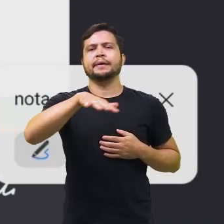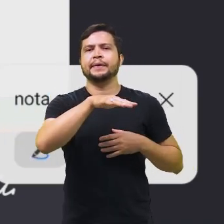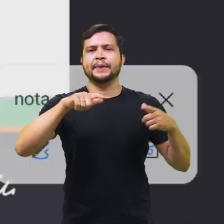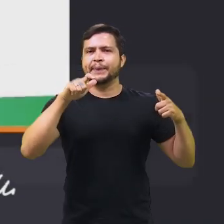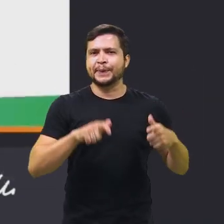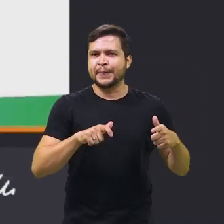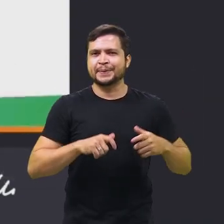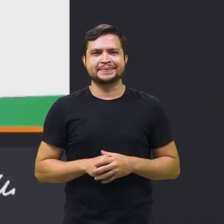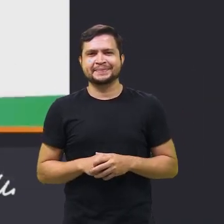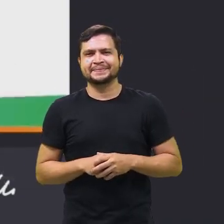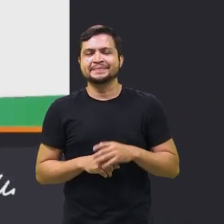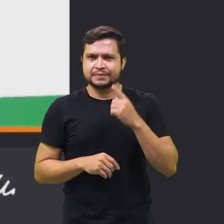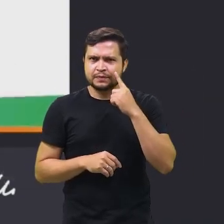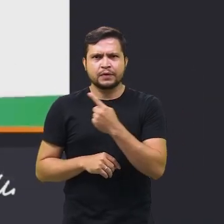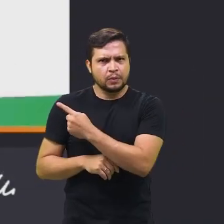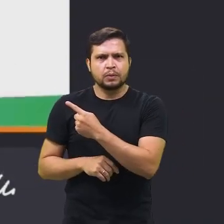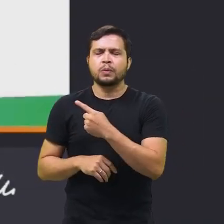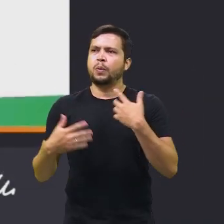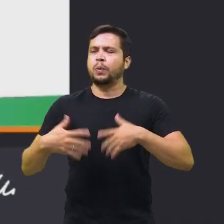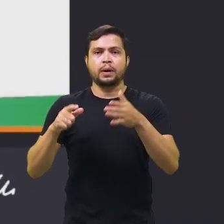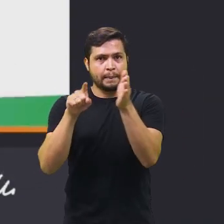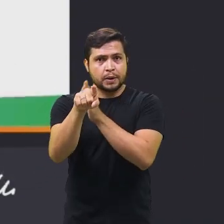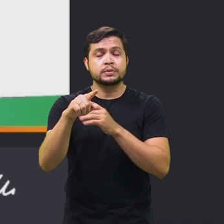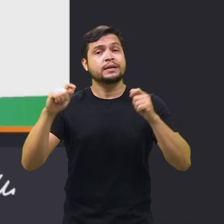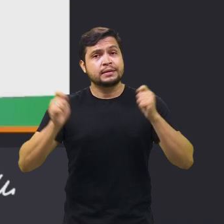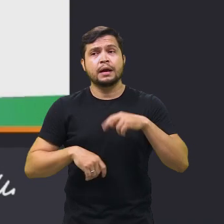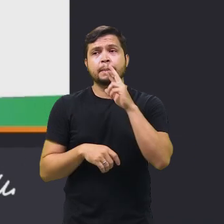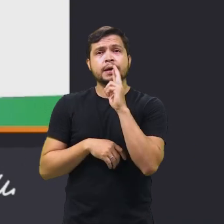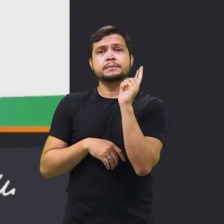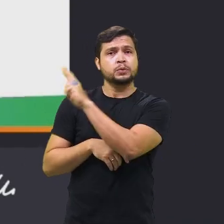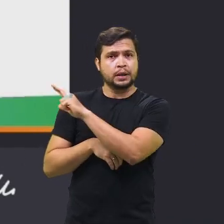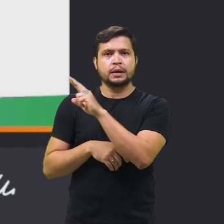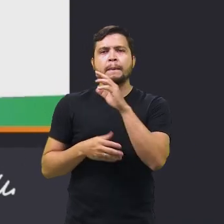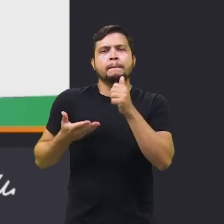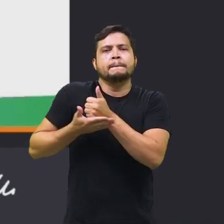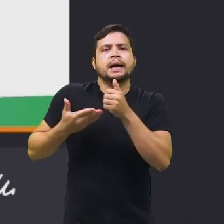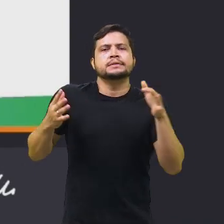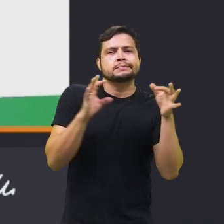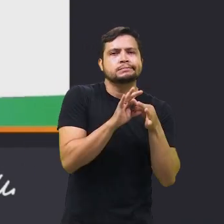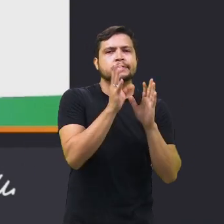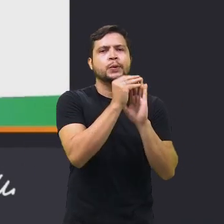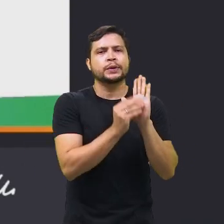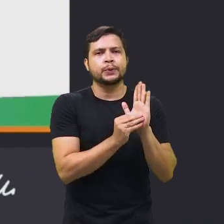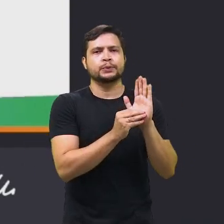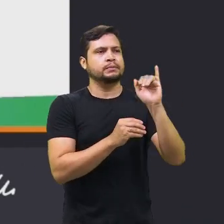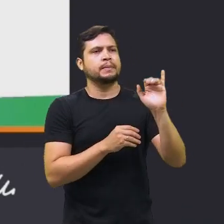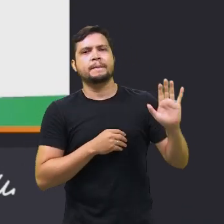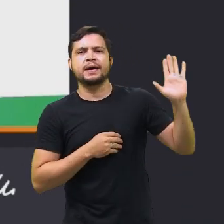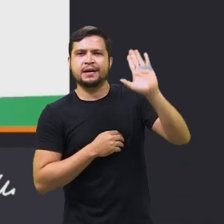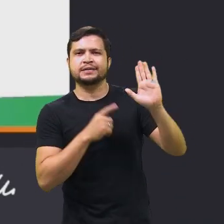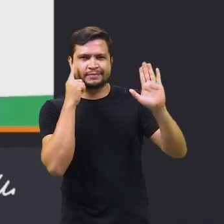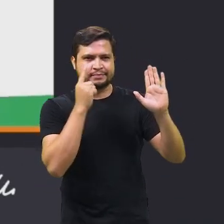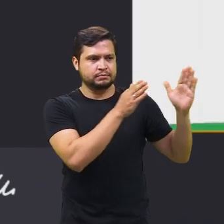né? Então, uma questão que a gente consegue resolver a partir daquela figura e a partir desses conceitos trabalhados nessa